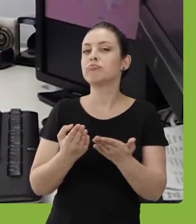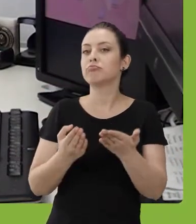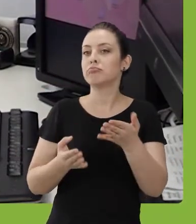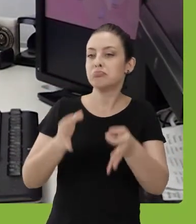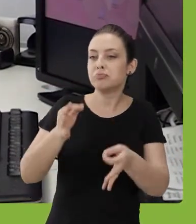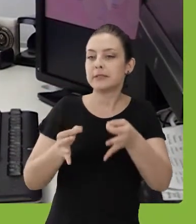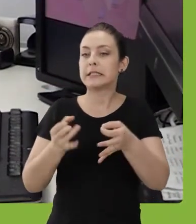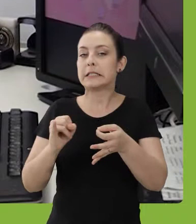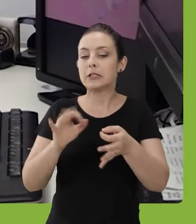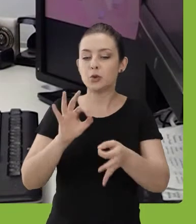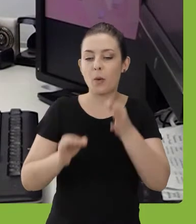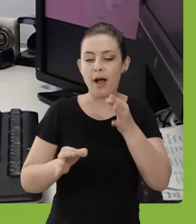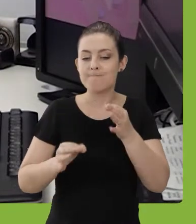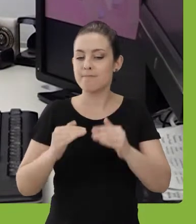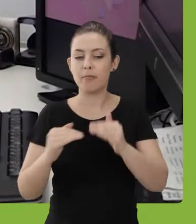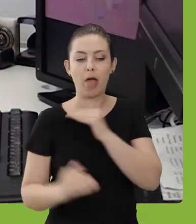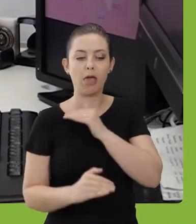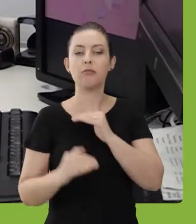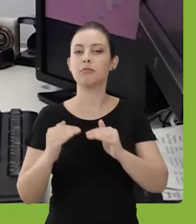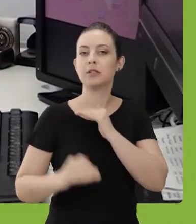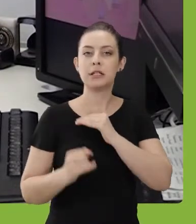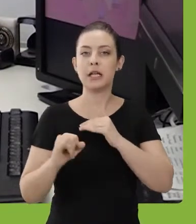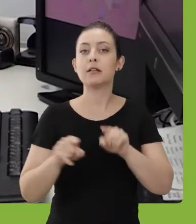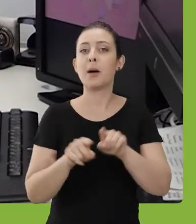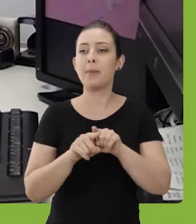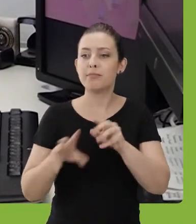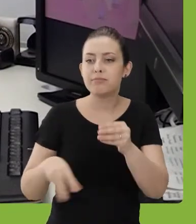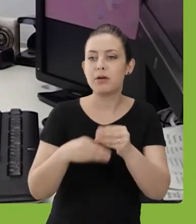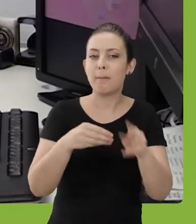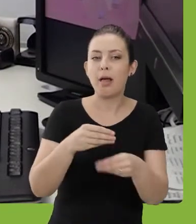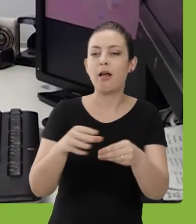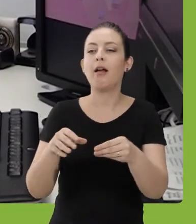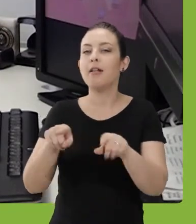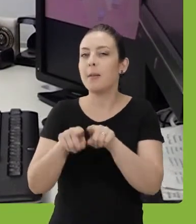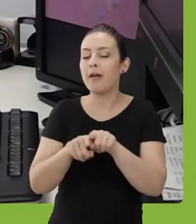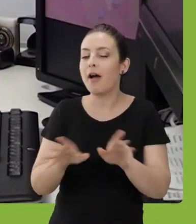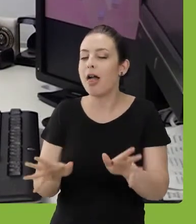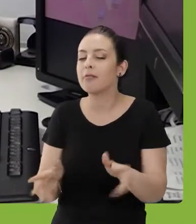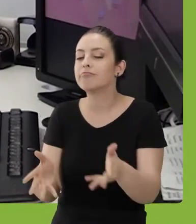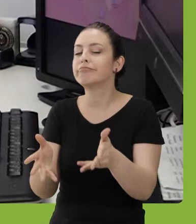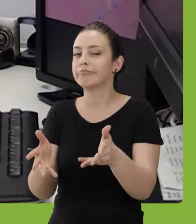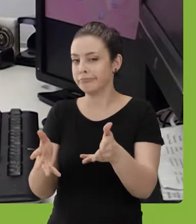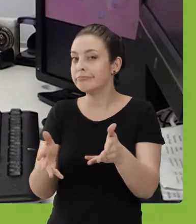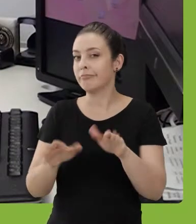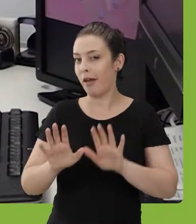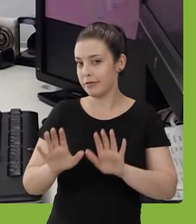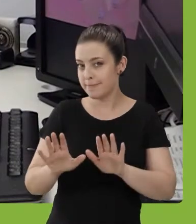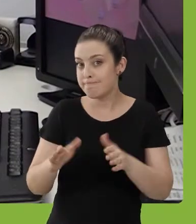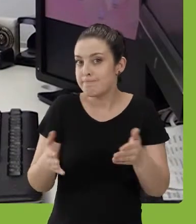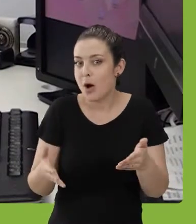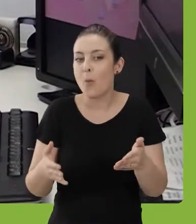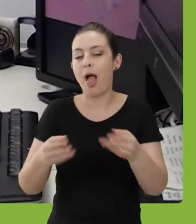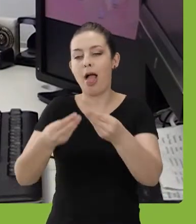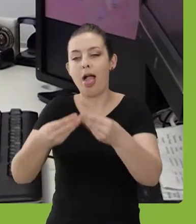eventual julgamento desfavorável, além do aspecto econômico, também vai incrementar o número de práticas de condutas dessa forma.